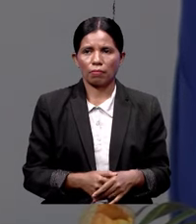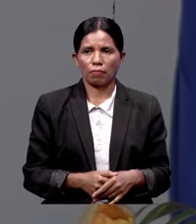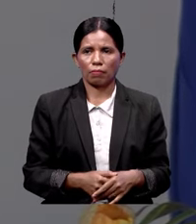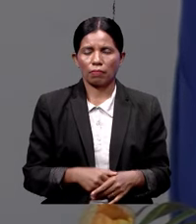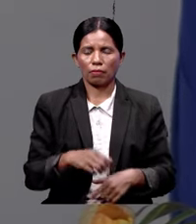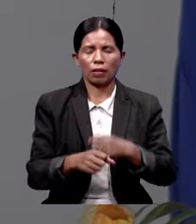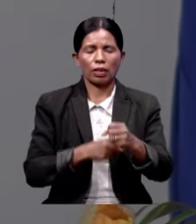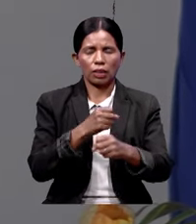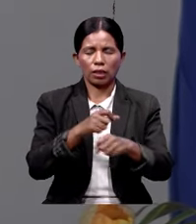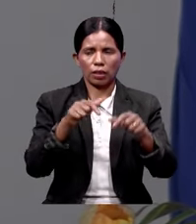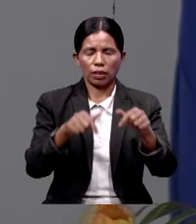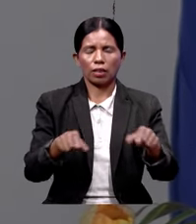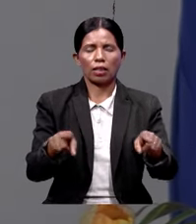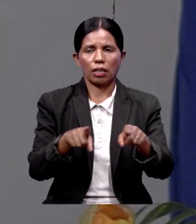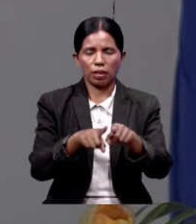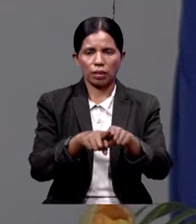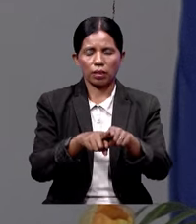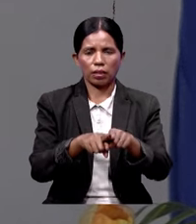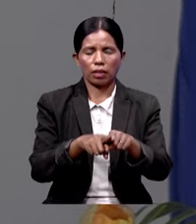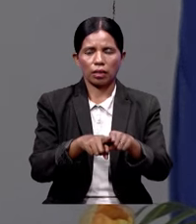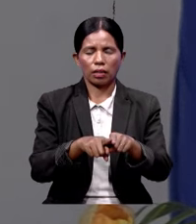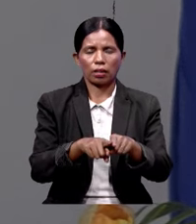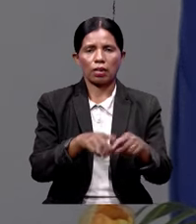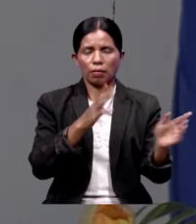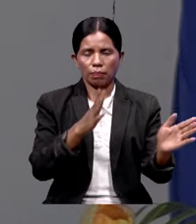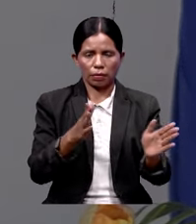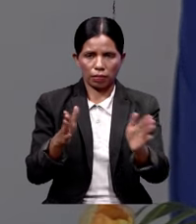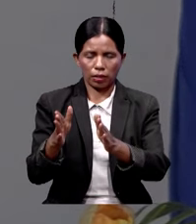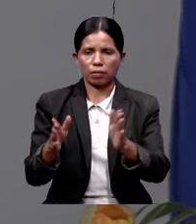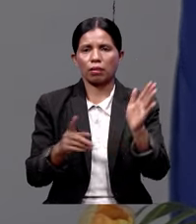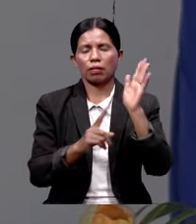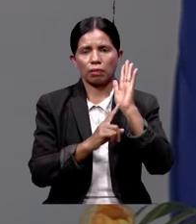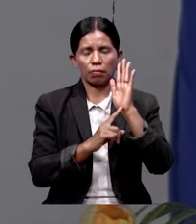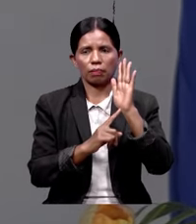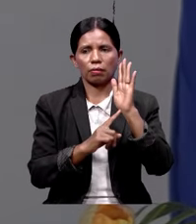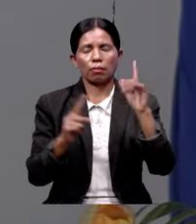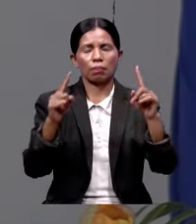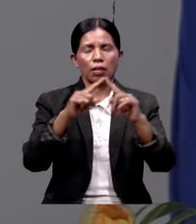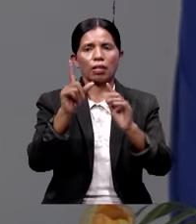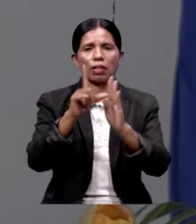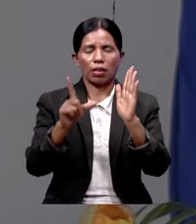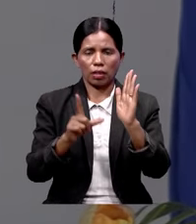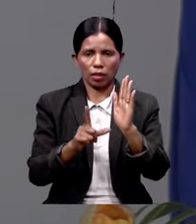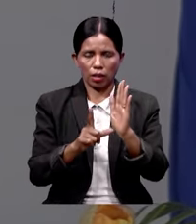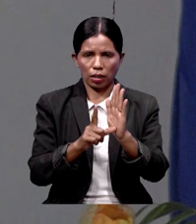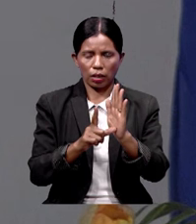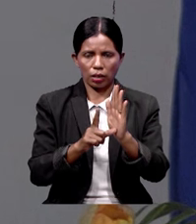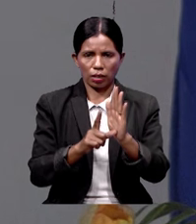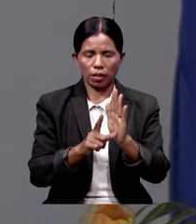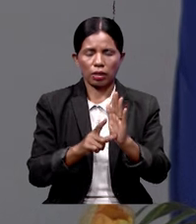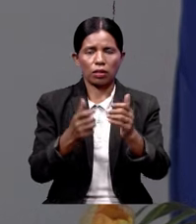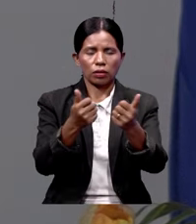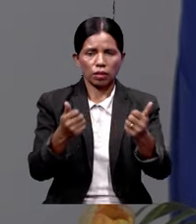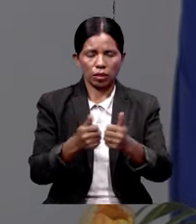Tina ainda nem a nessa hora em sua excelência torna a preparação Bahia lei poder local.